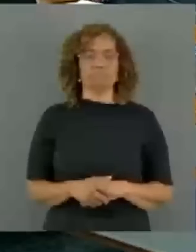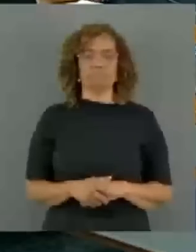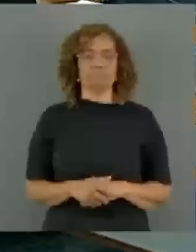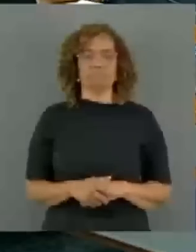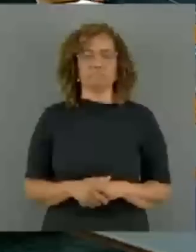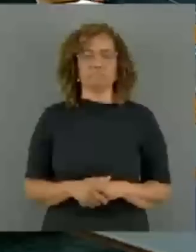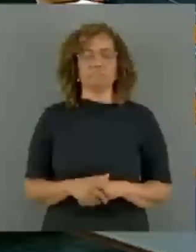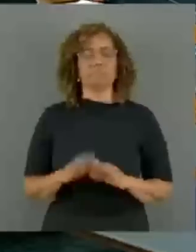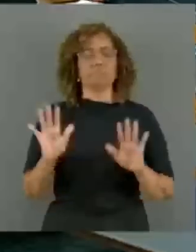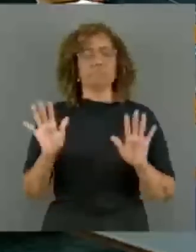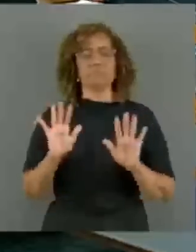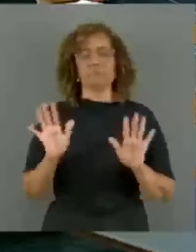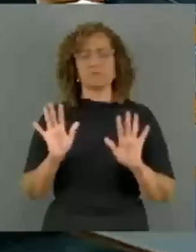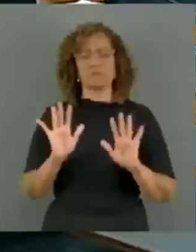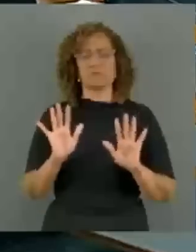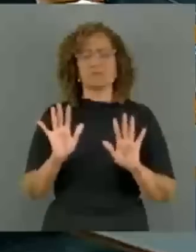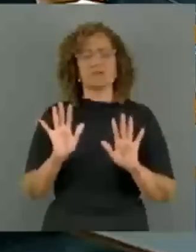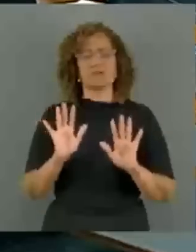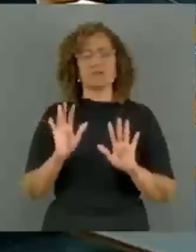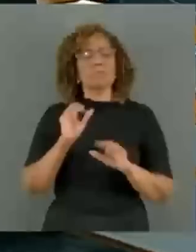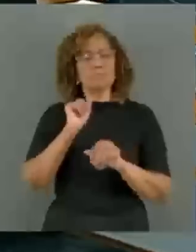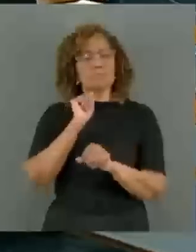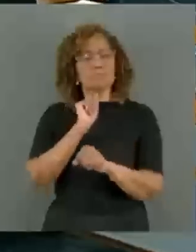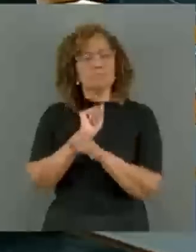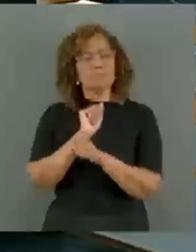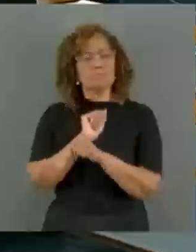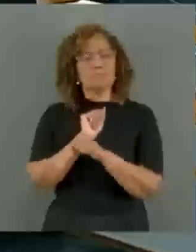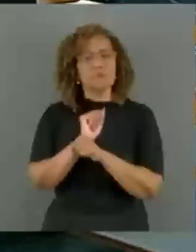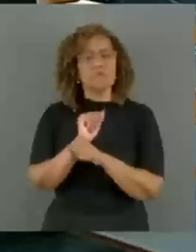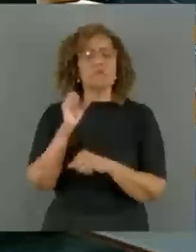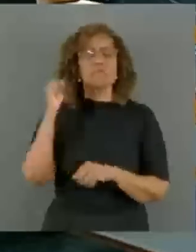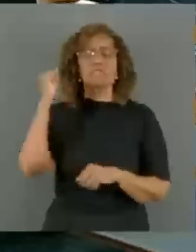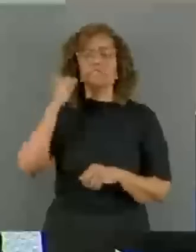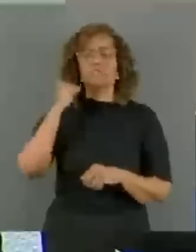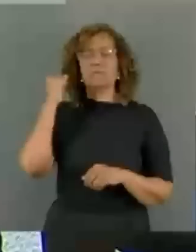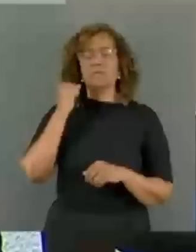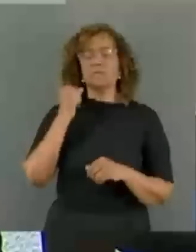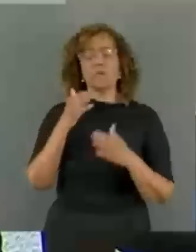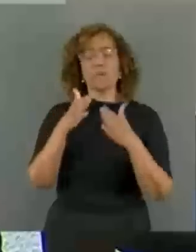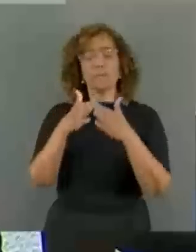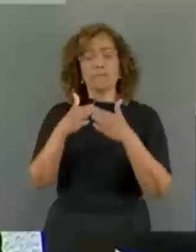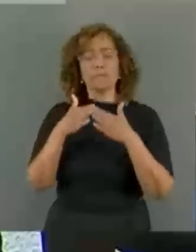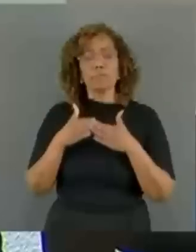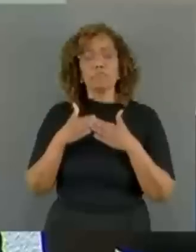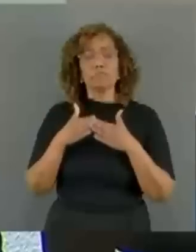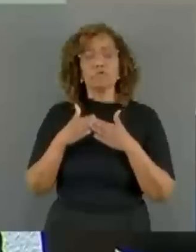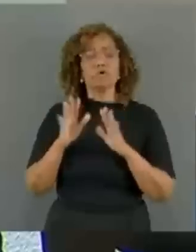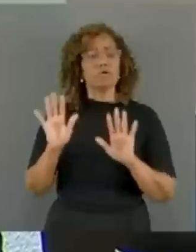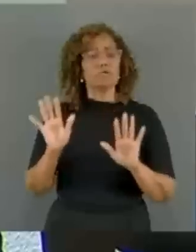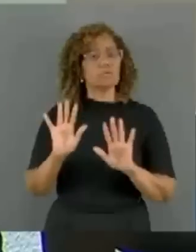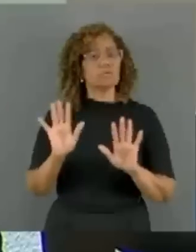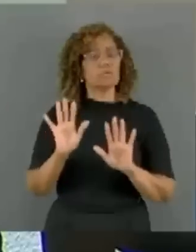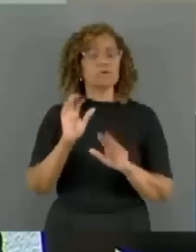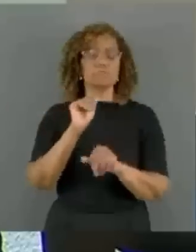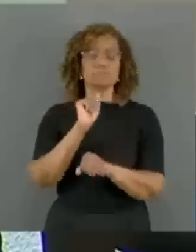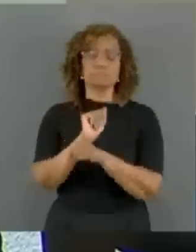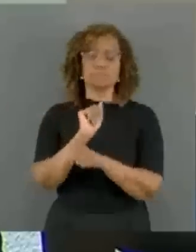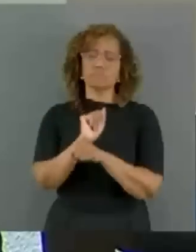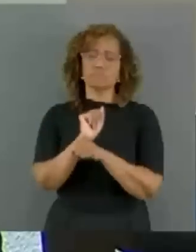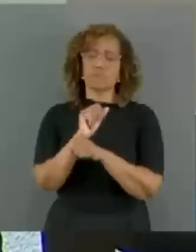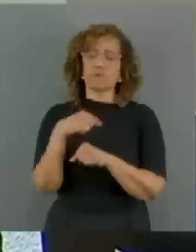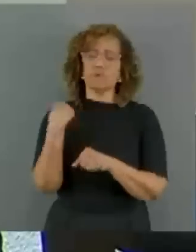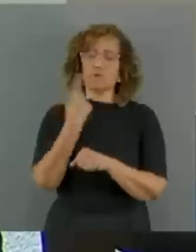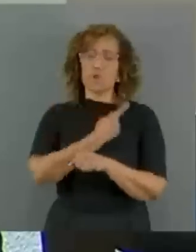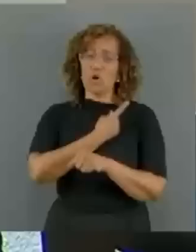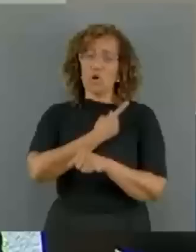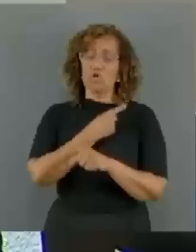Não, pera lá. Não tá... Senadores, por gentileza. Não, pera lá. Nós estamos tratando